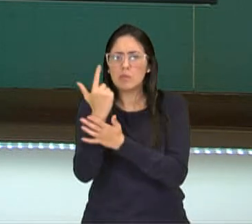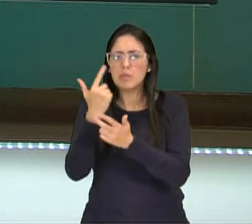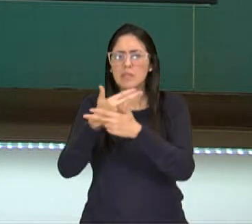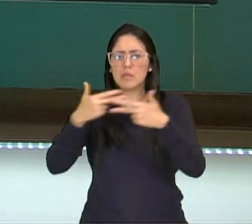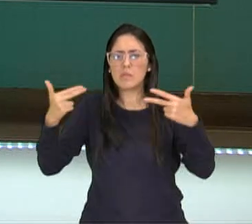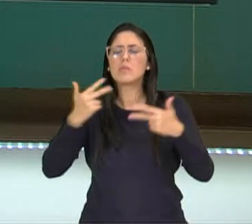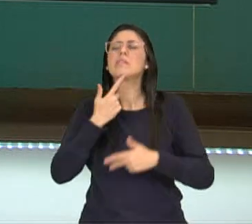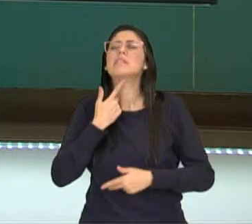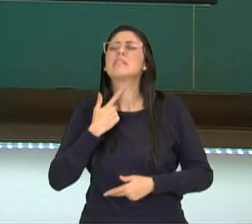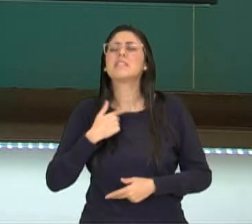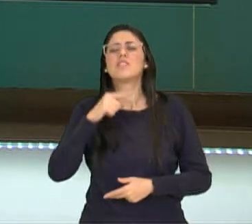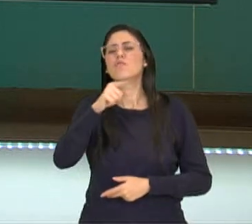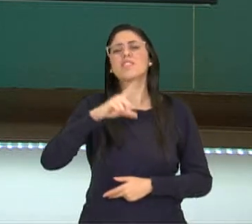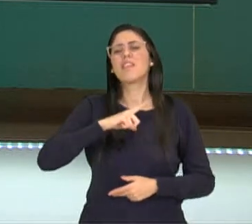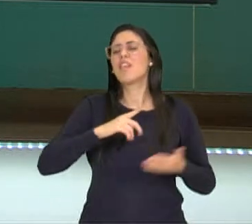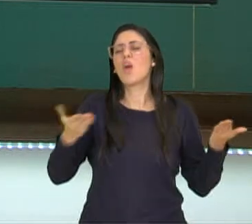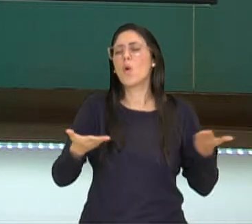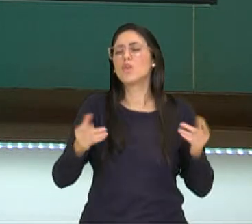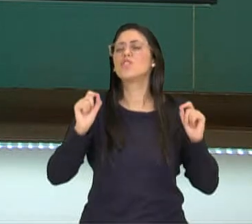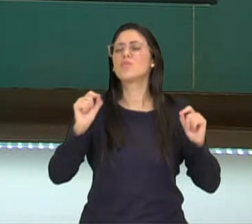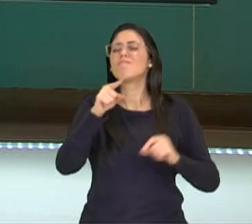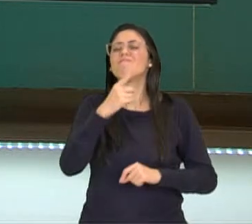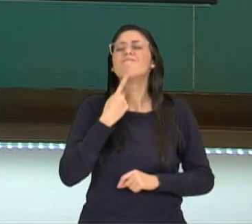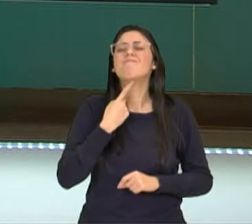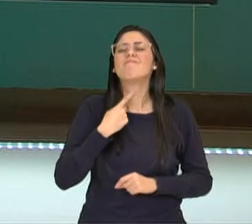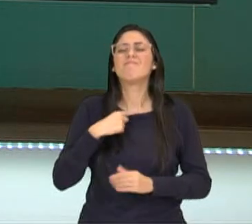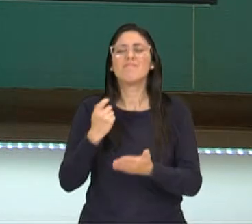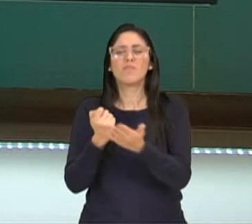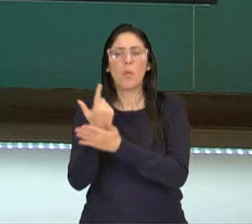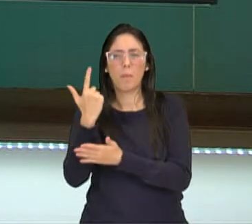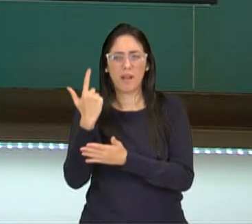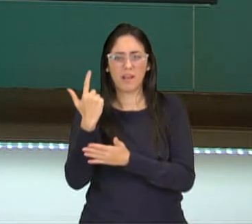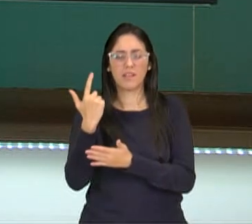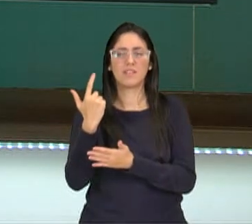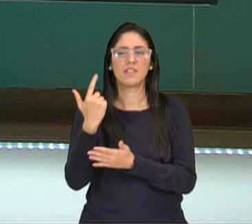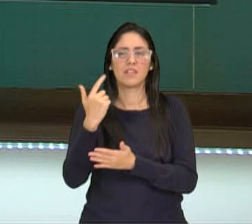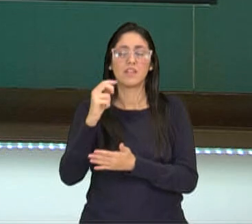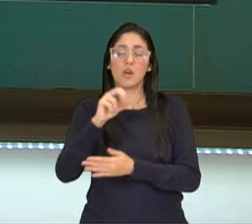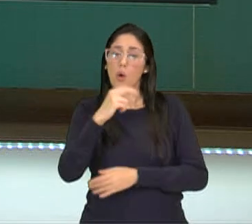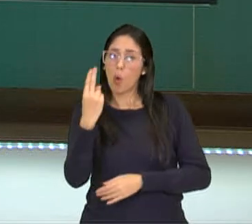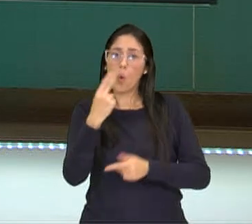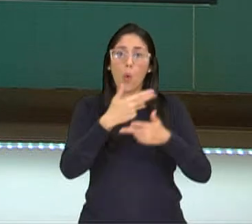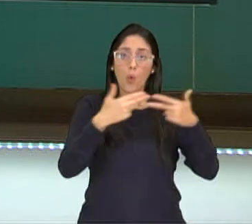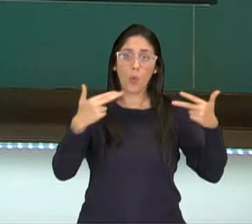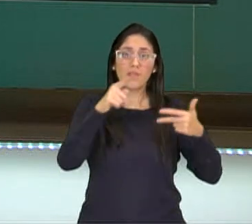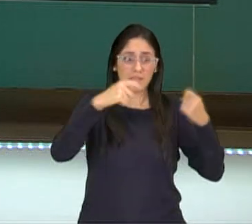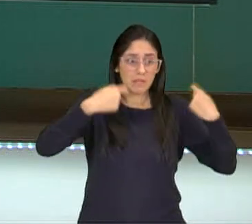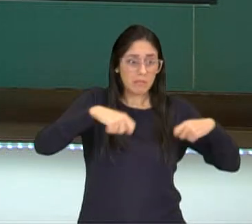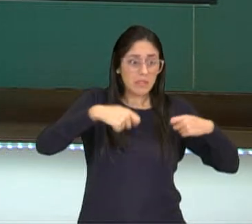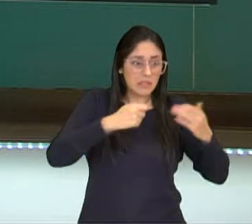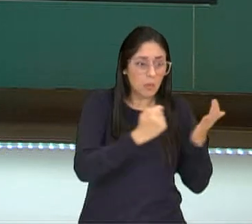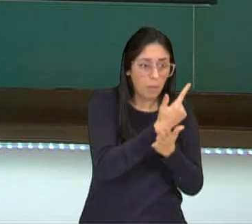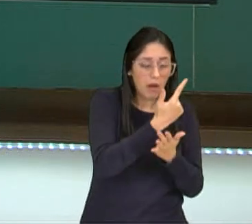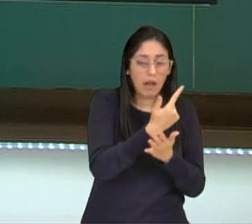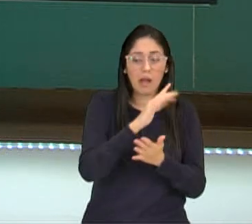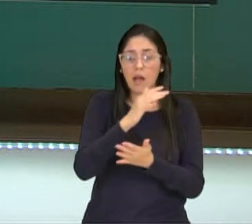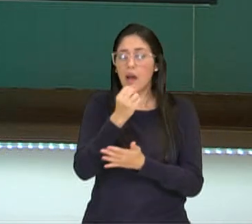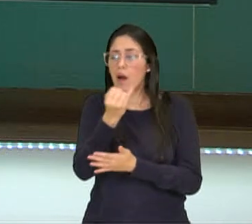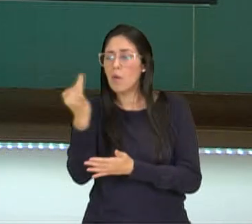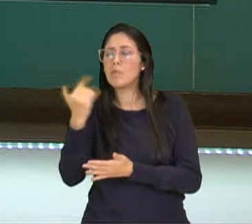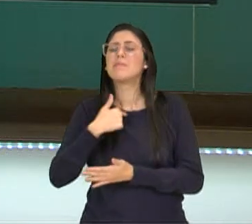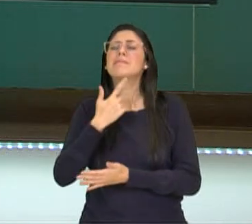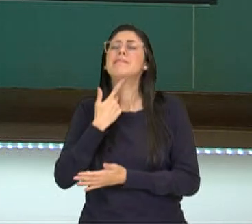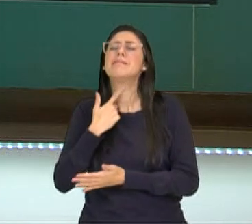tem hoje? Pensa um pouquinho. Quais são coisas que realmente você precisa e aquilo que é só